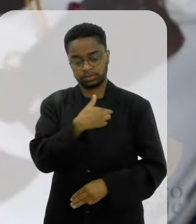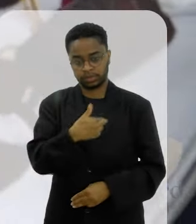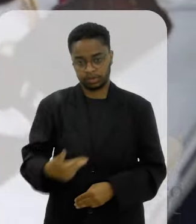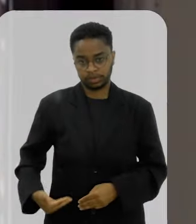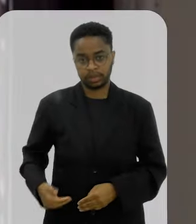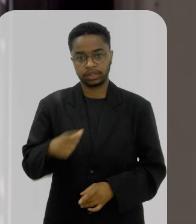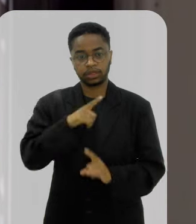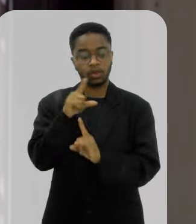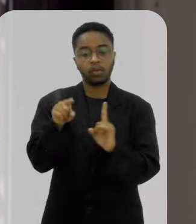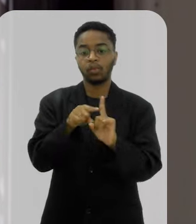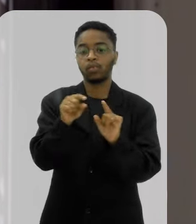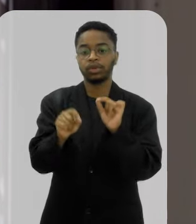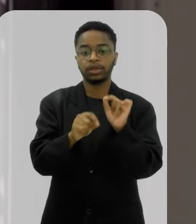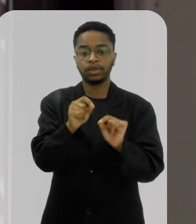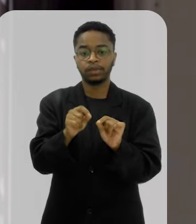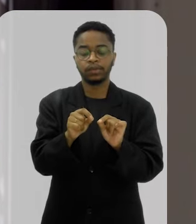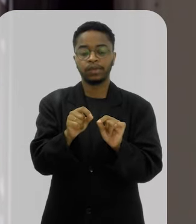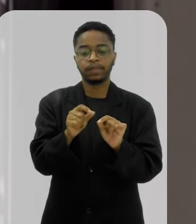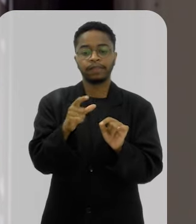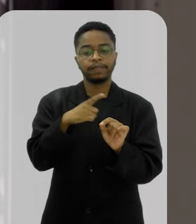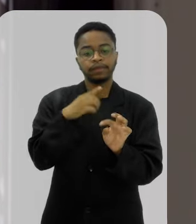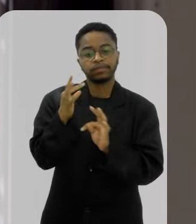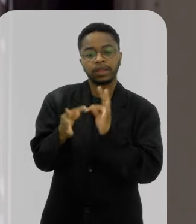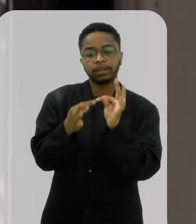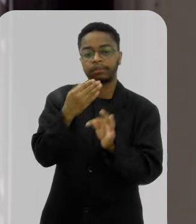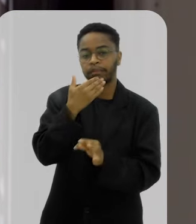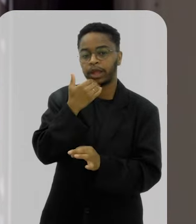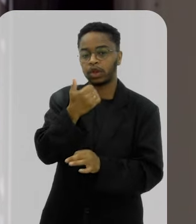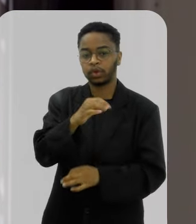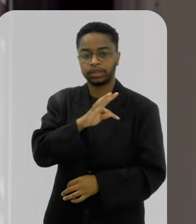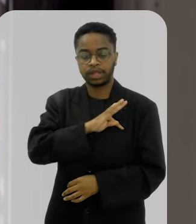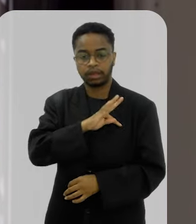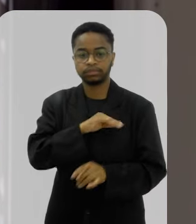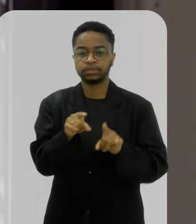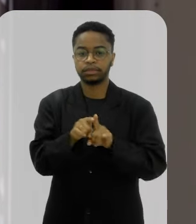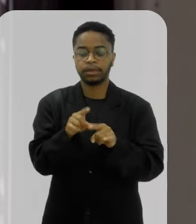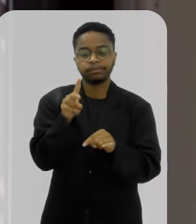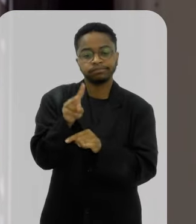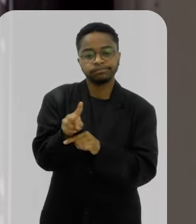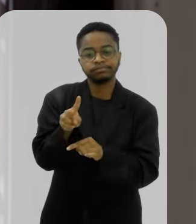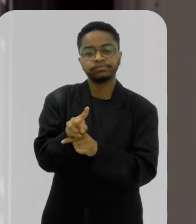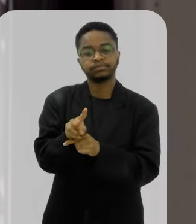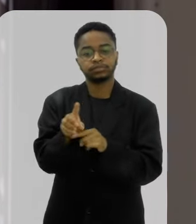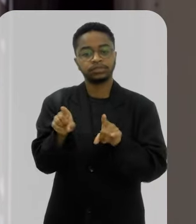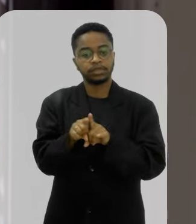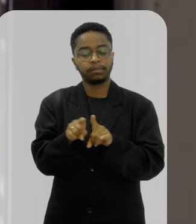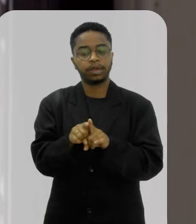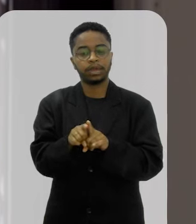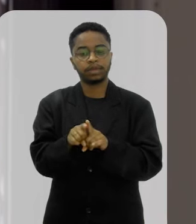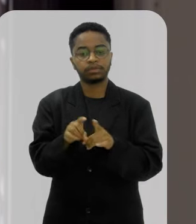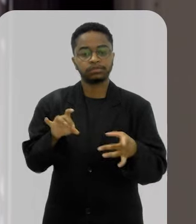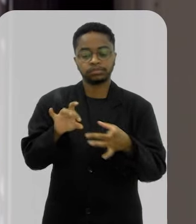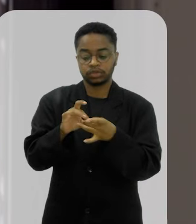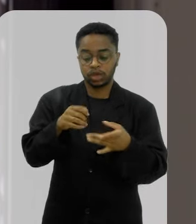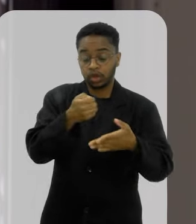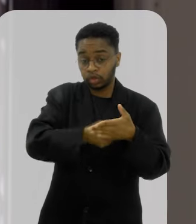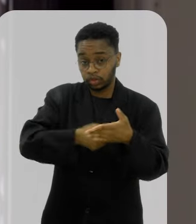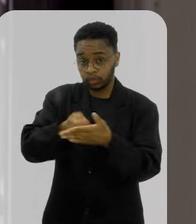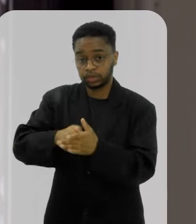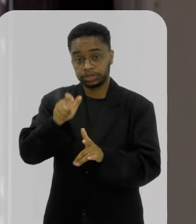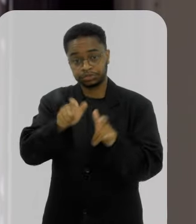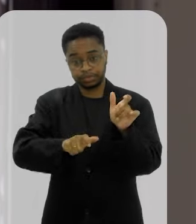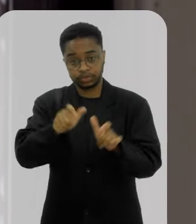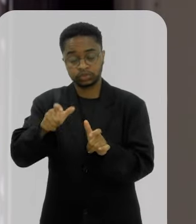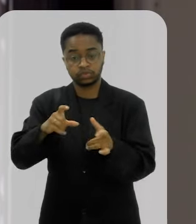da República com o objetivo de receber um melhor tratamento técnico, uma melhor preservação, e é fruto da luta